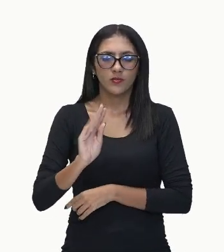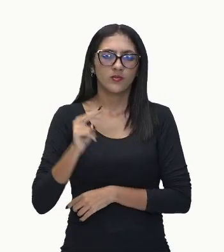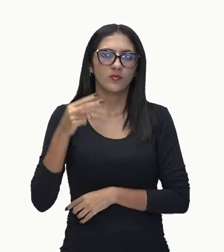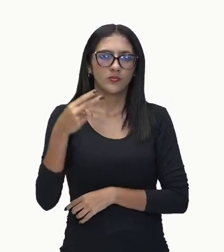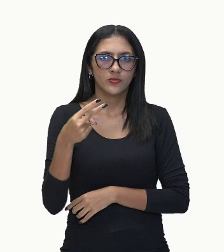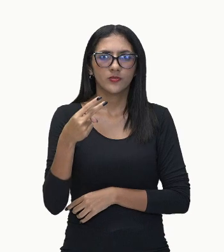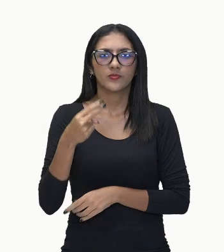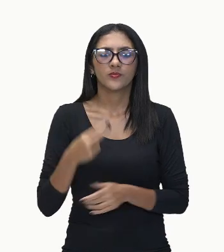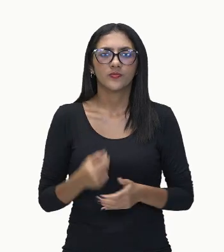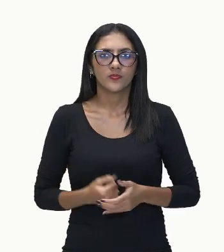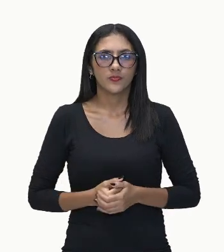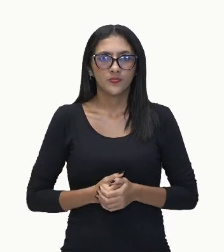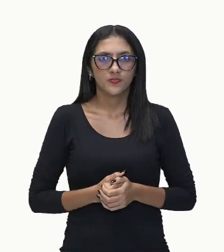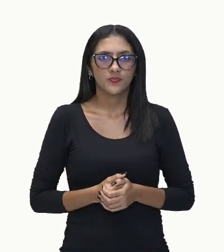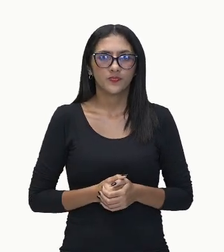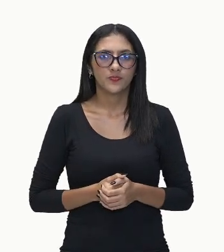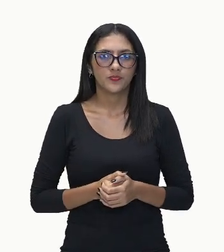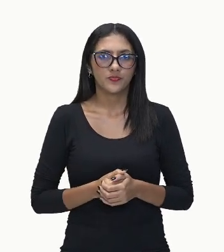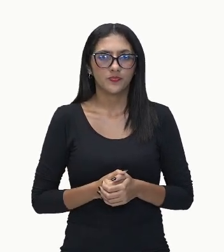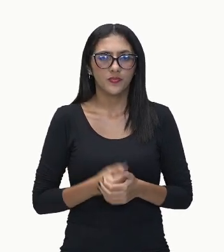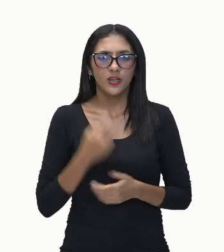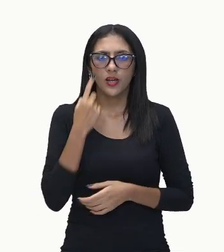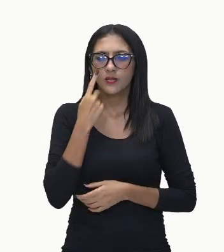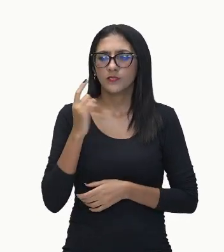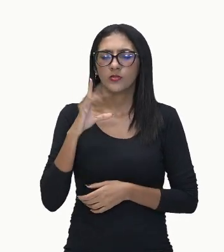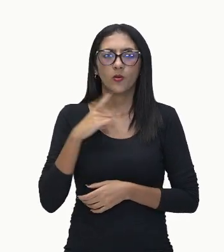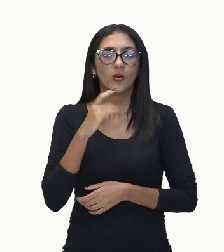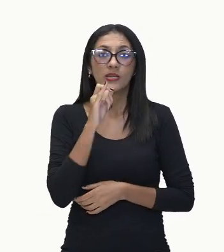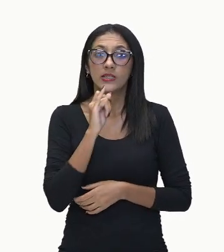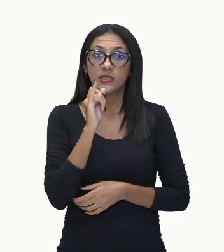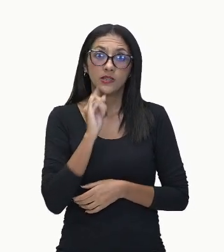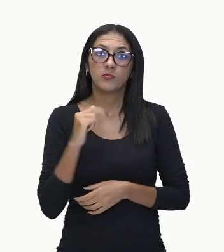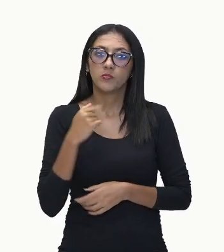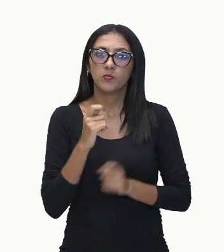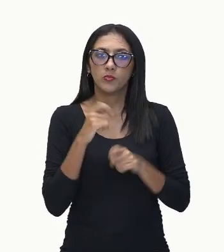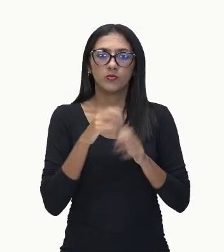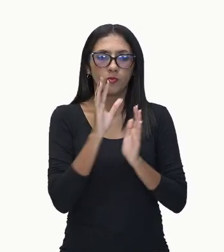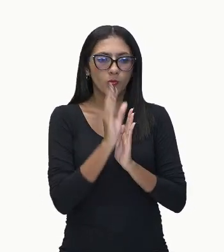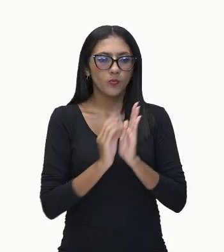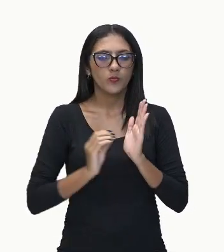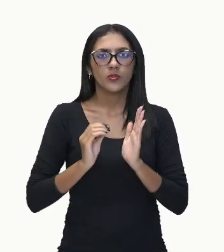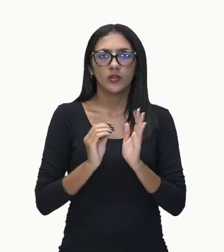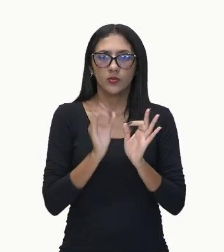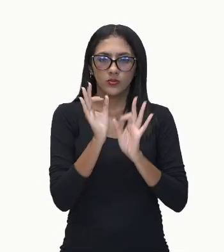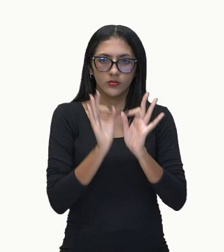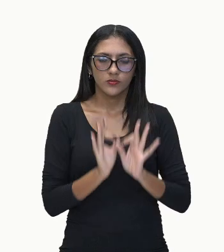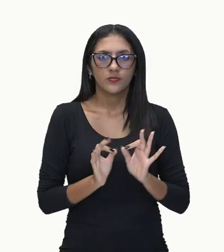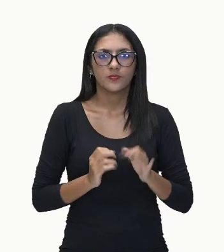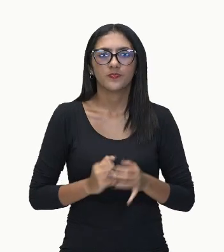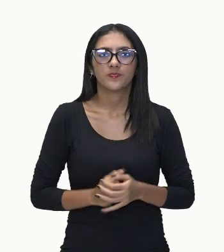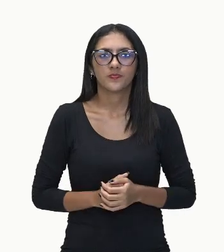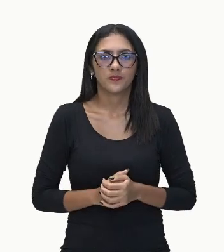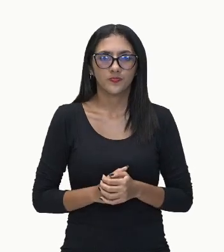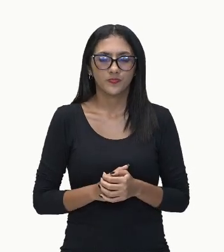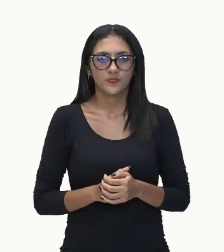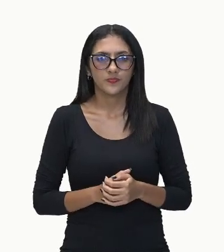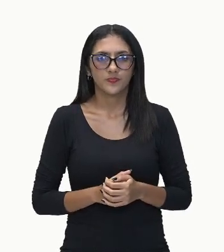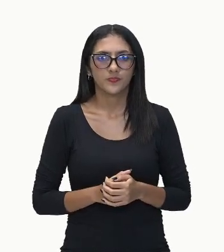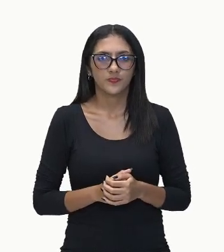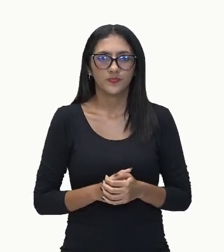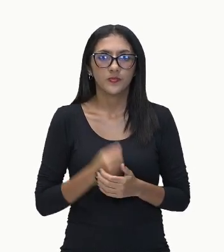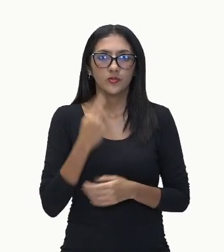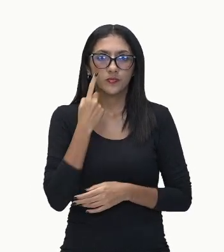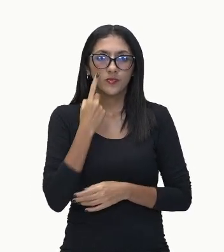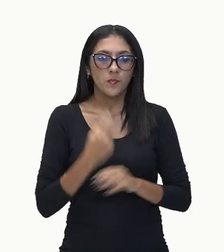isso aqui é forma analítica que serve como uma referência pra gente bom tá faltando termo independente certo vou escrever aqui ó B